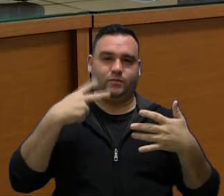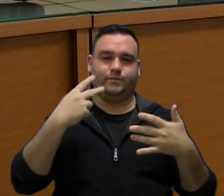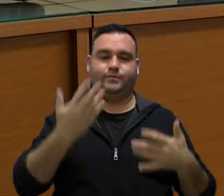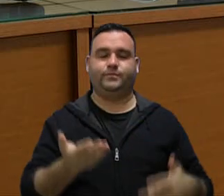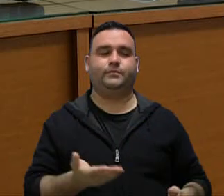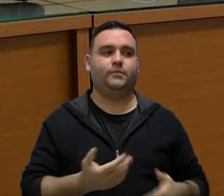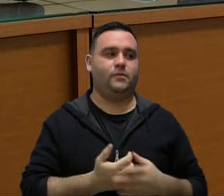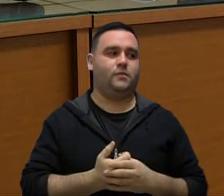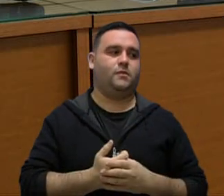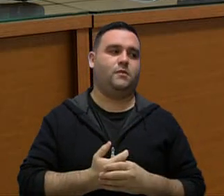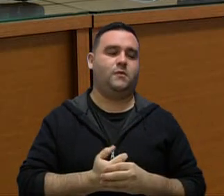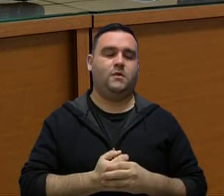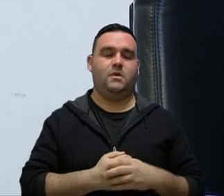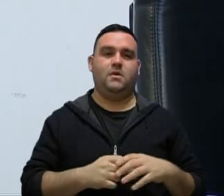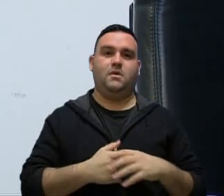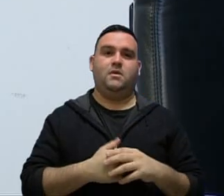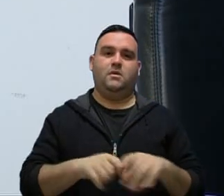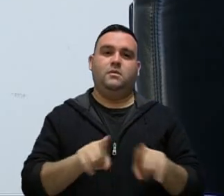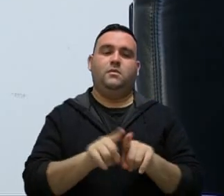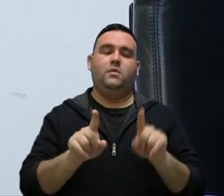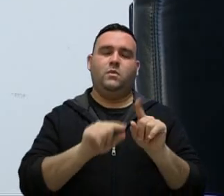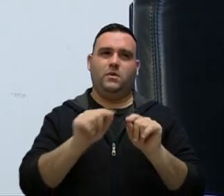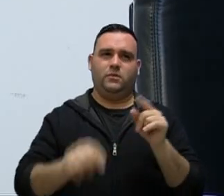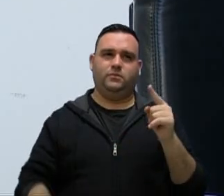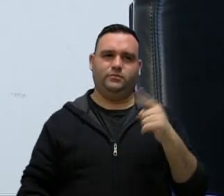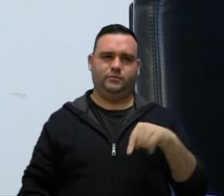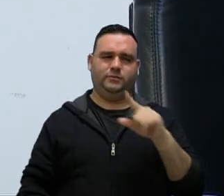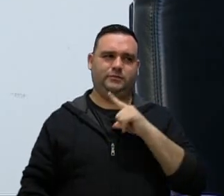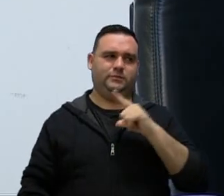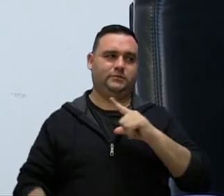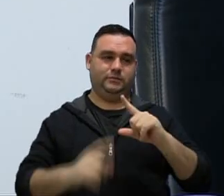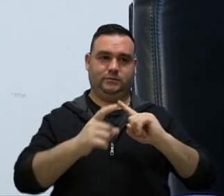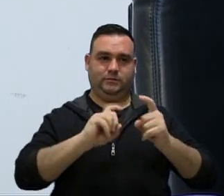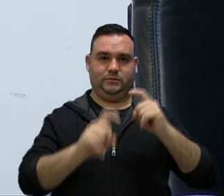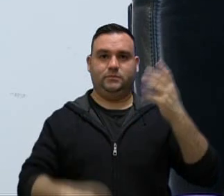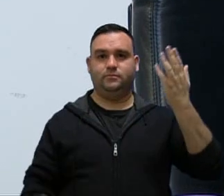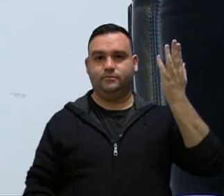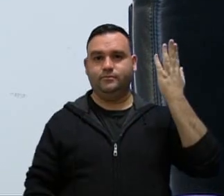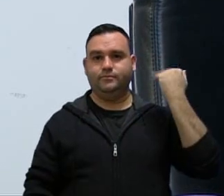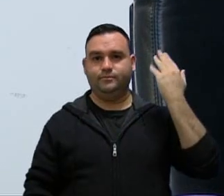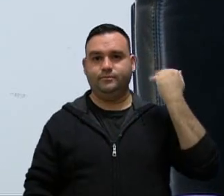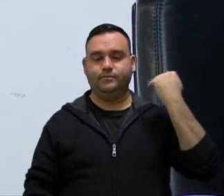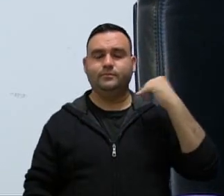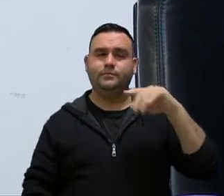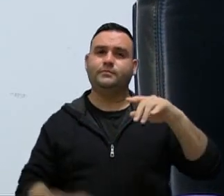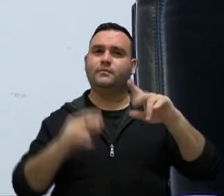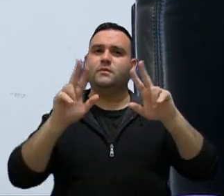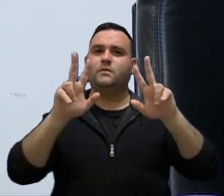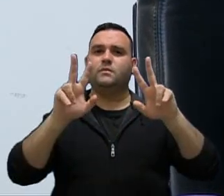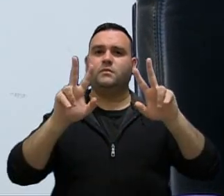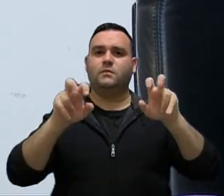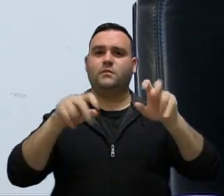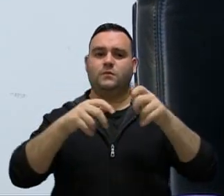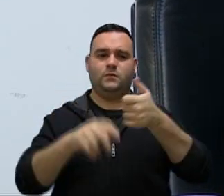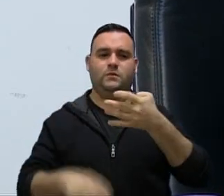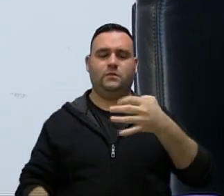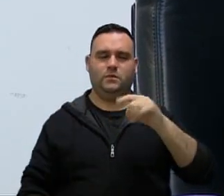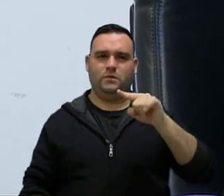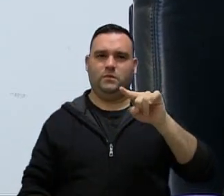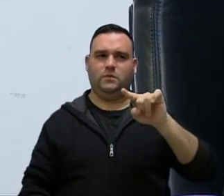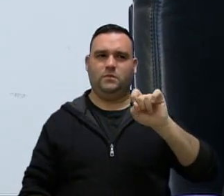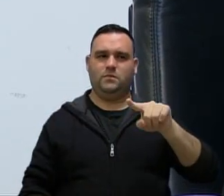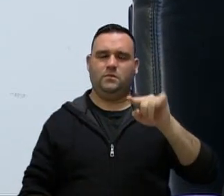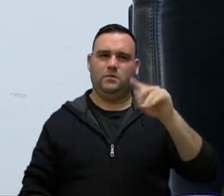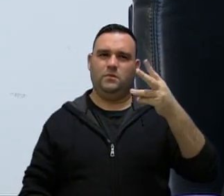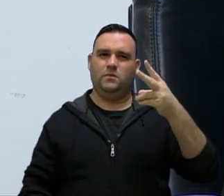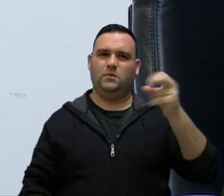procurador procurador também que a gente já tinha feito uma reunião o e sobre esse projeto aqui nos cabelos por cento